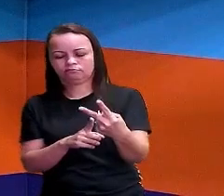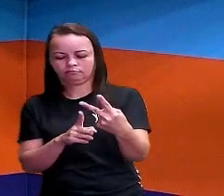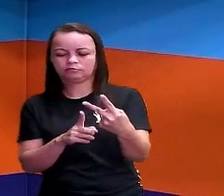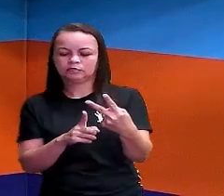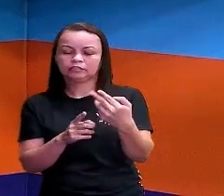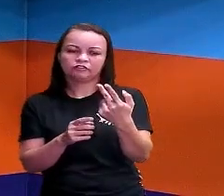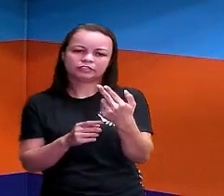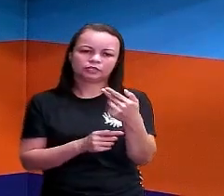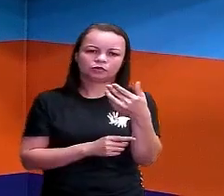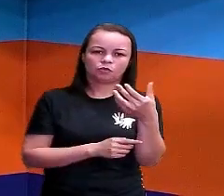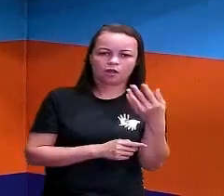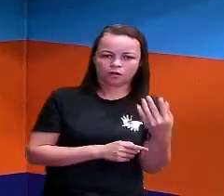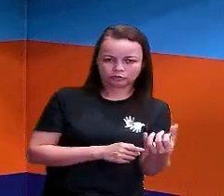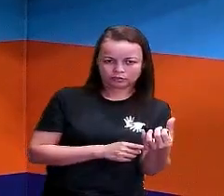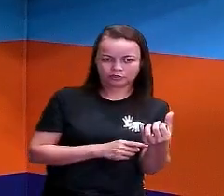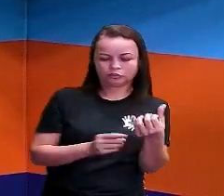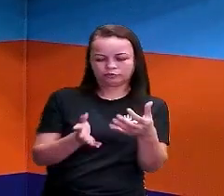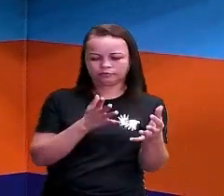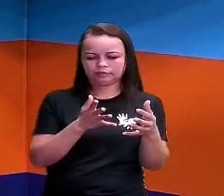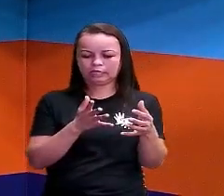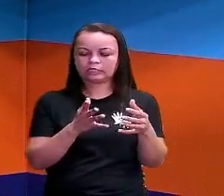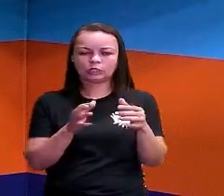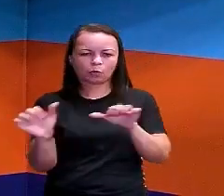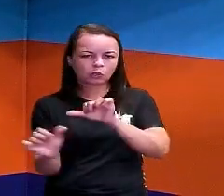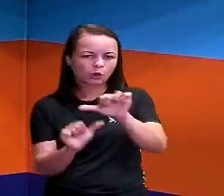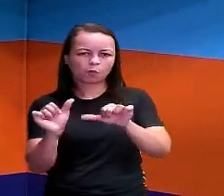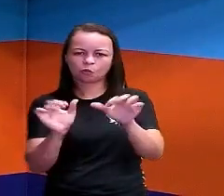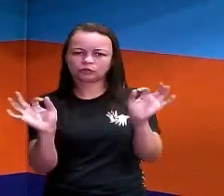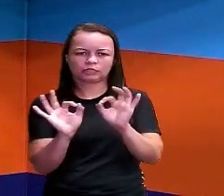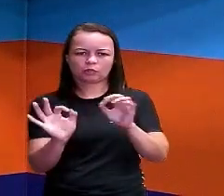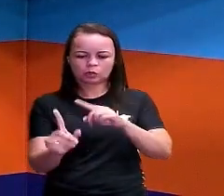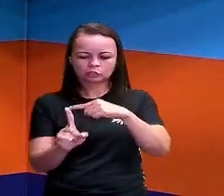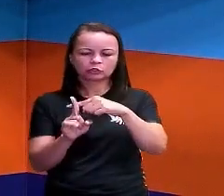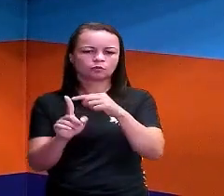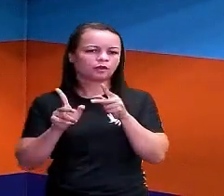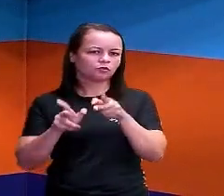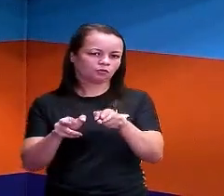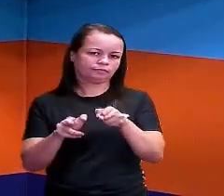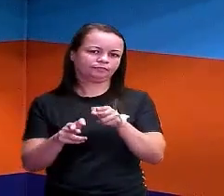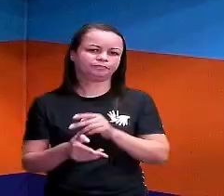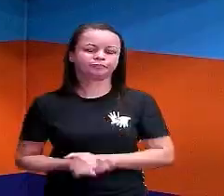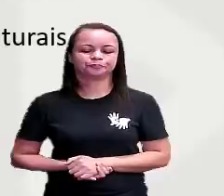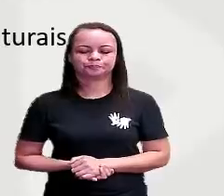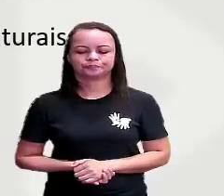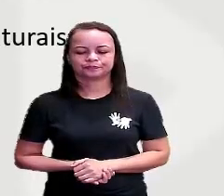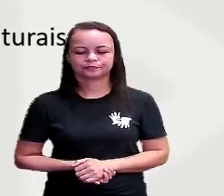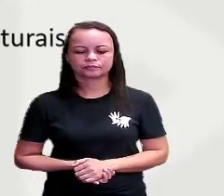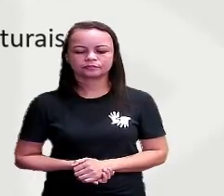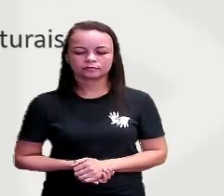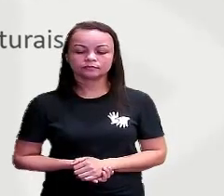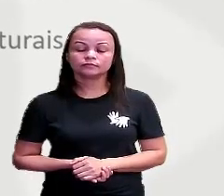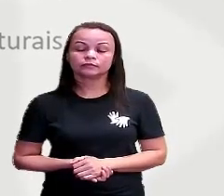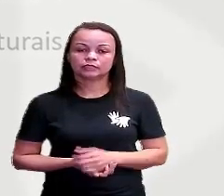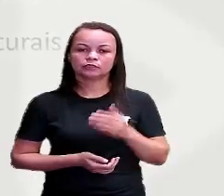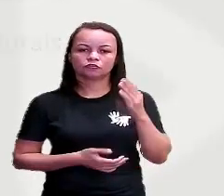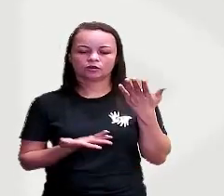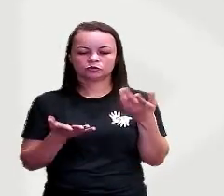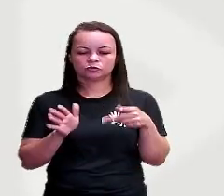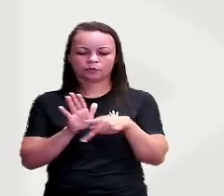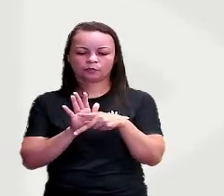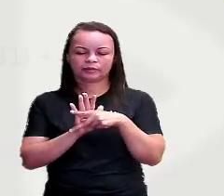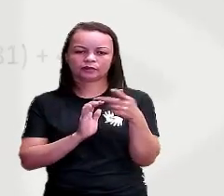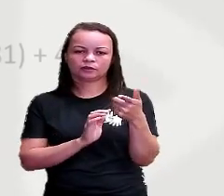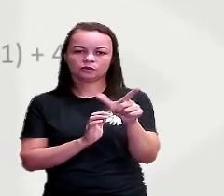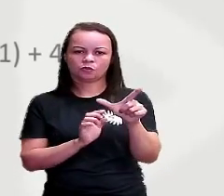das parcelas não alteram a soma. Ok? Deu para entender? Vamos para a próxima